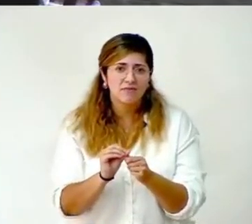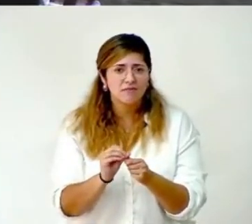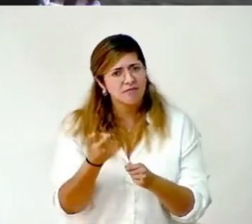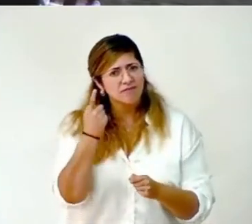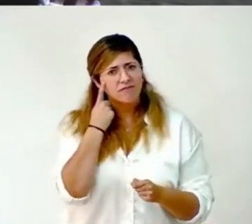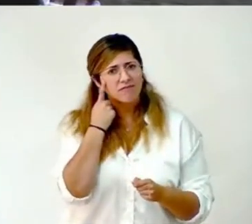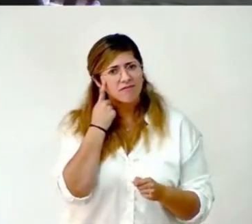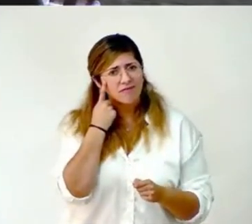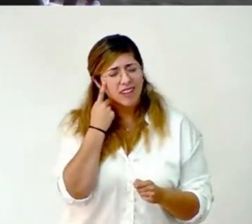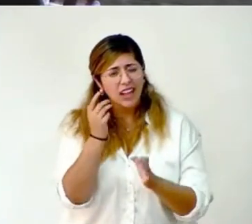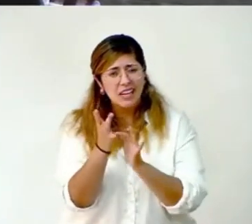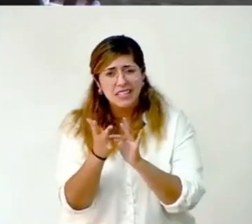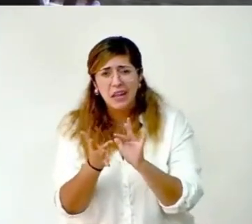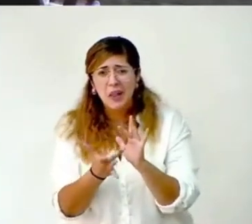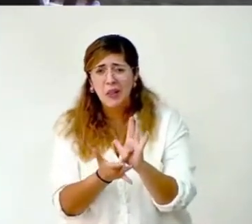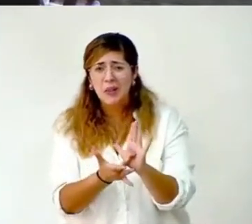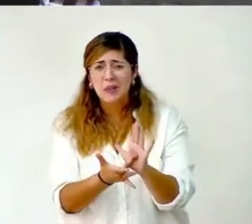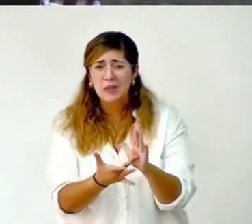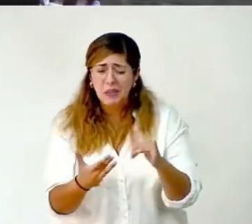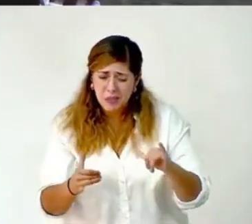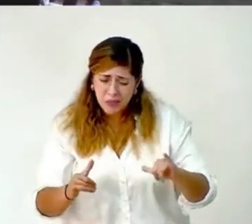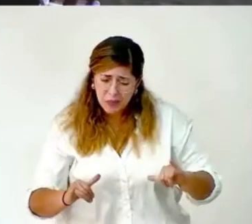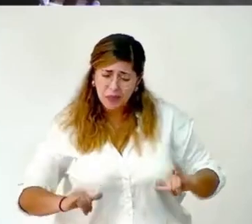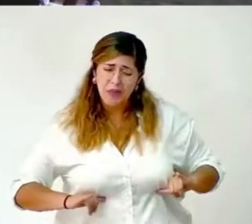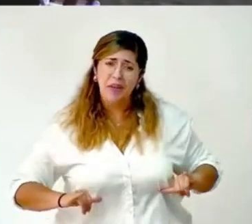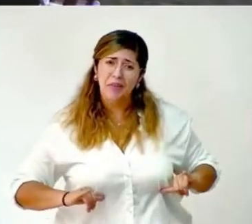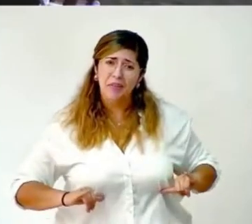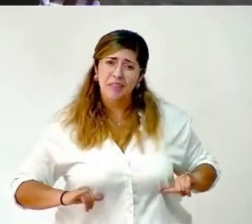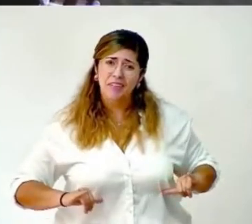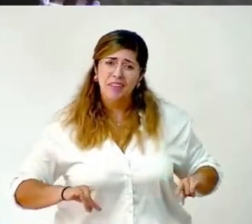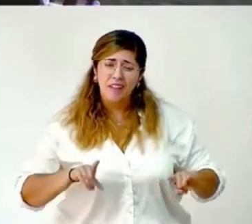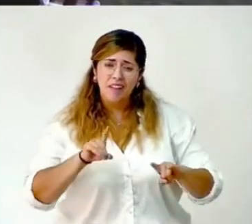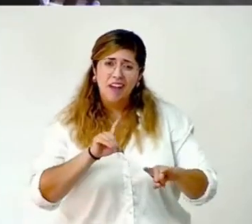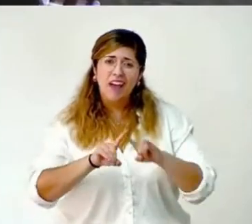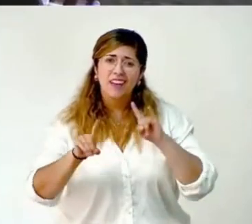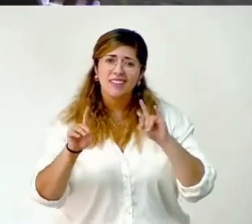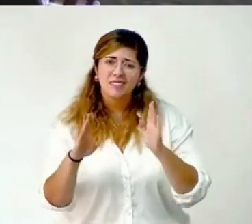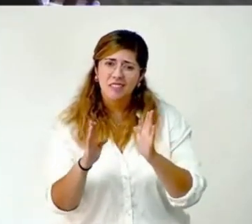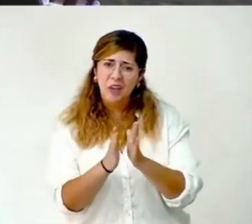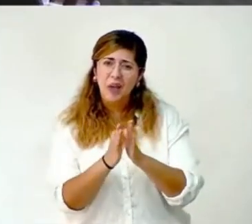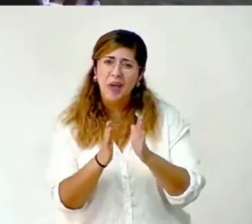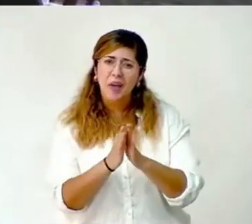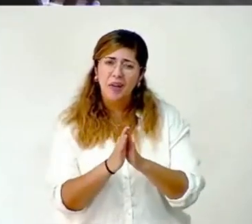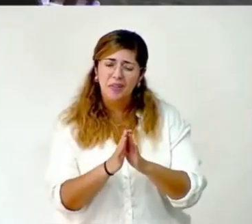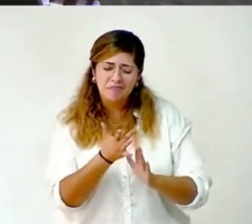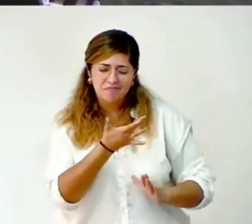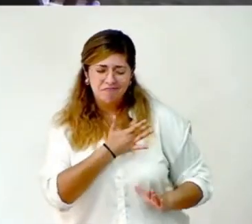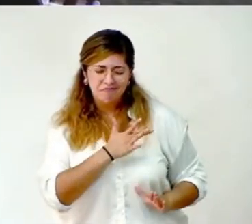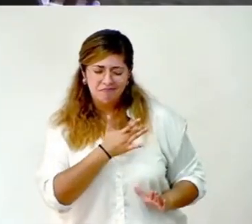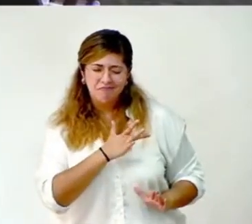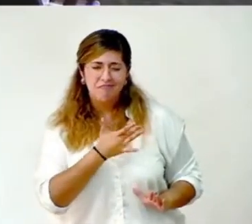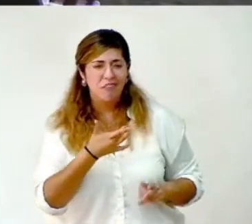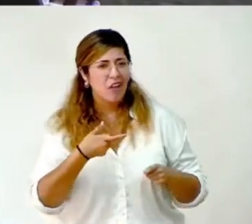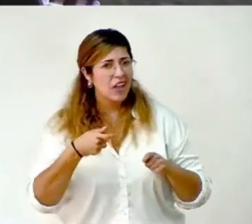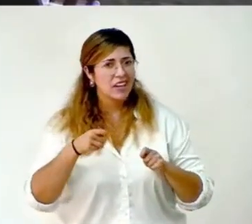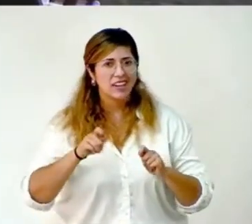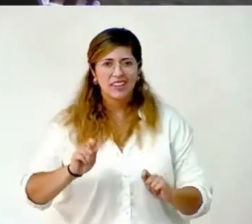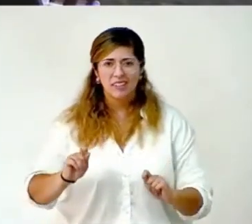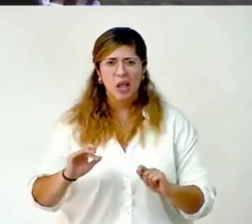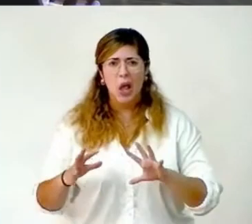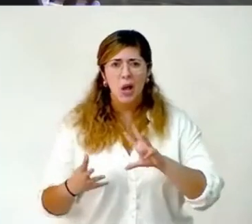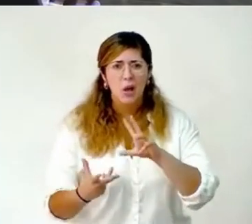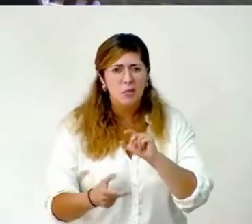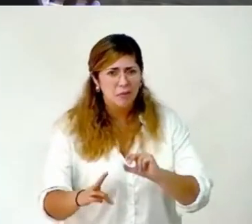Queridos, como eu já lhes falei, esta mensagem é uma mensagem louca para o mundo.